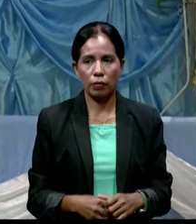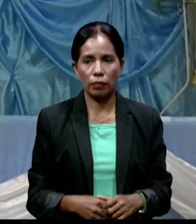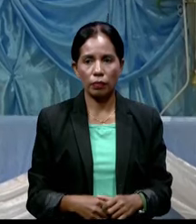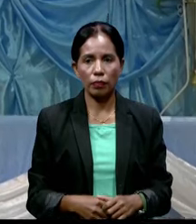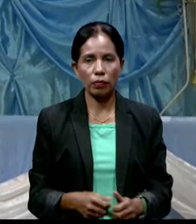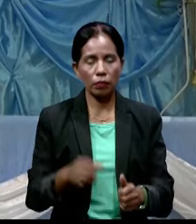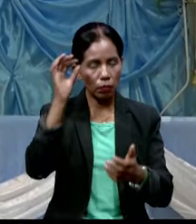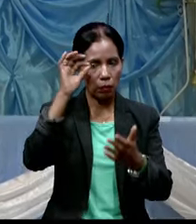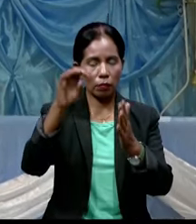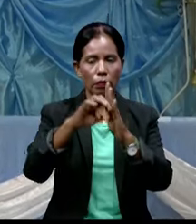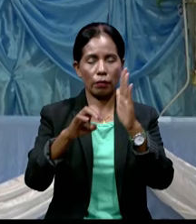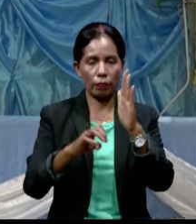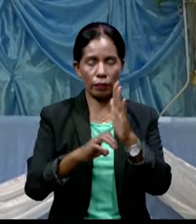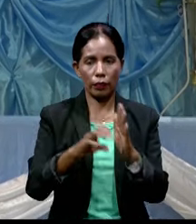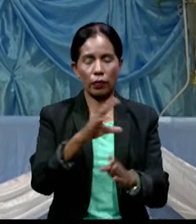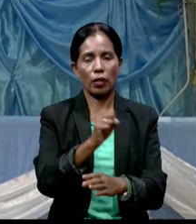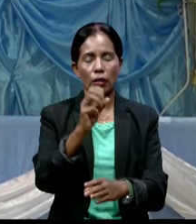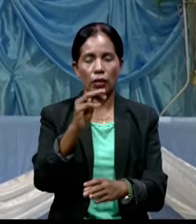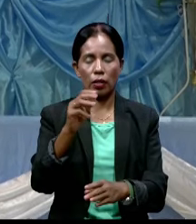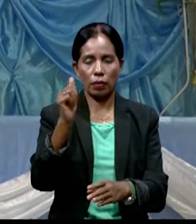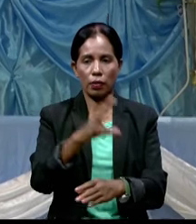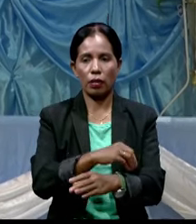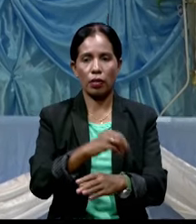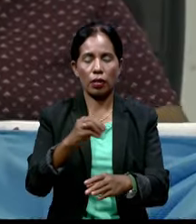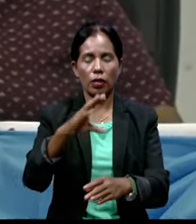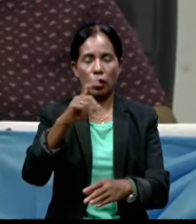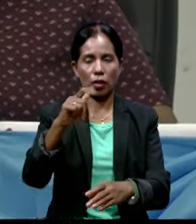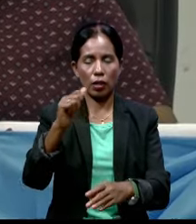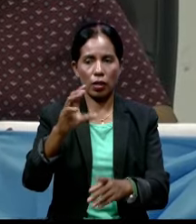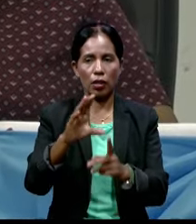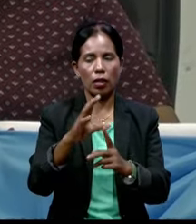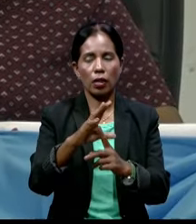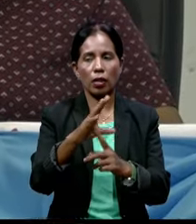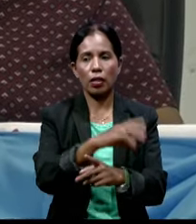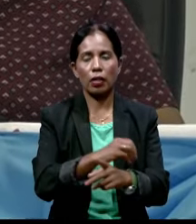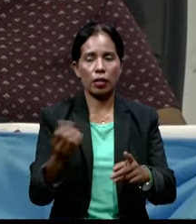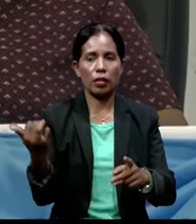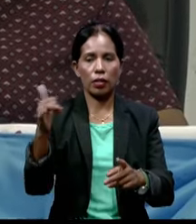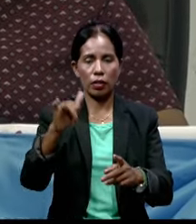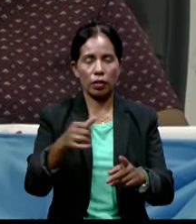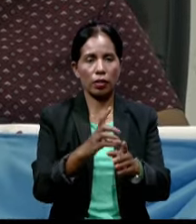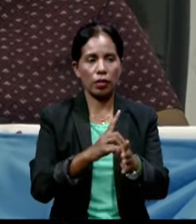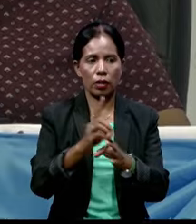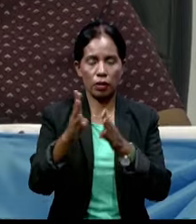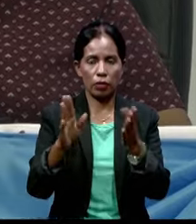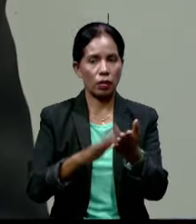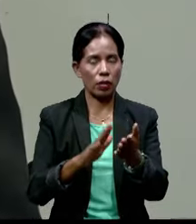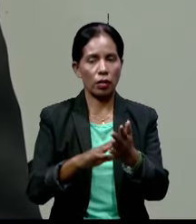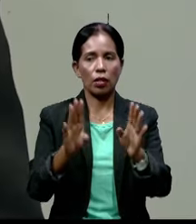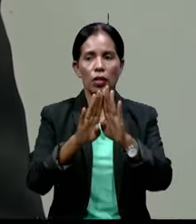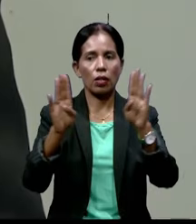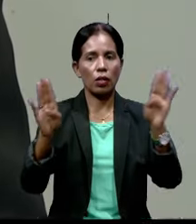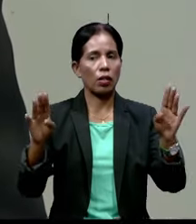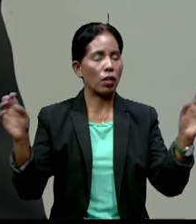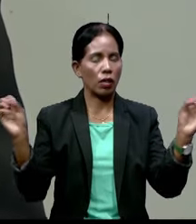Ter secretário de Estado do Secundário Geral no Técnico Vocacional, classe paralelo Nebema Durante, né? Diretor da Escola Balun Loque,